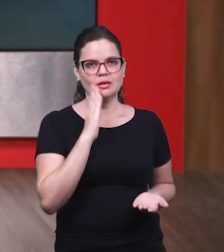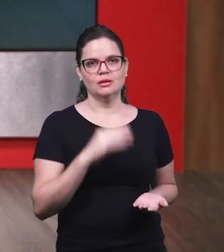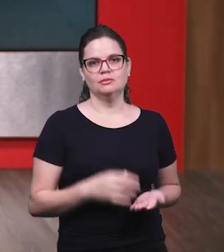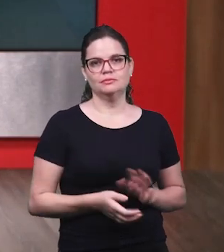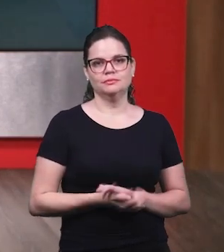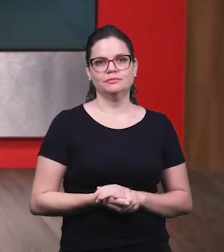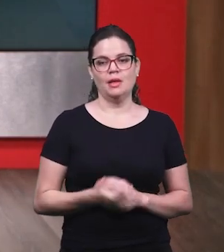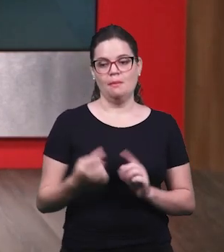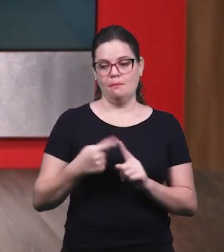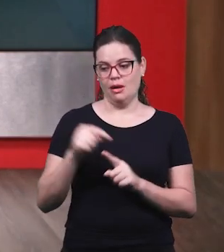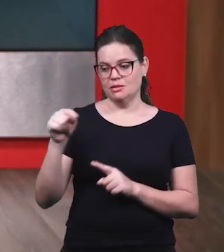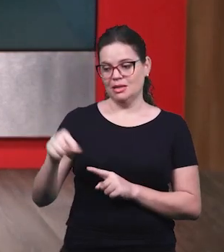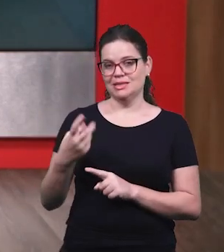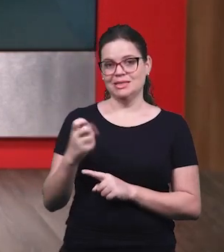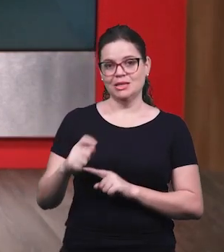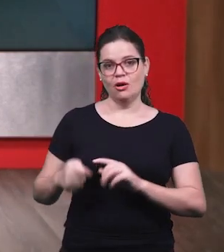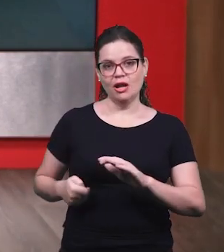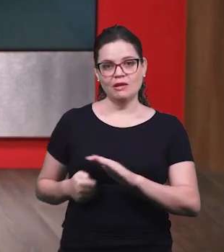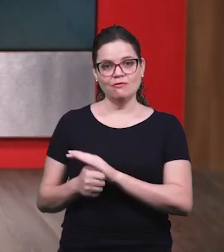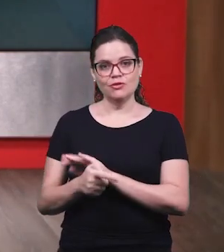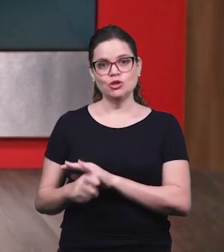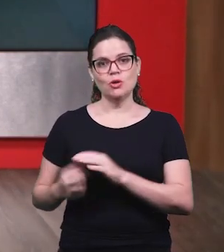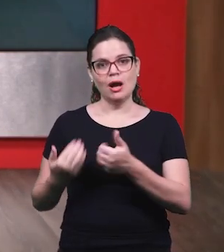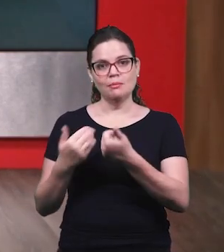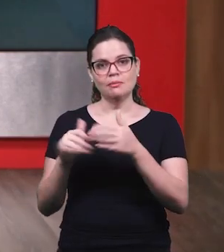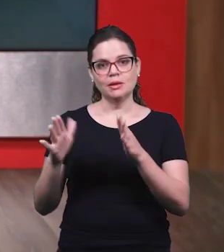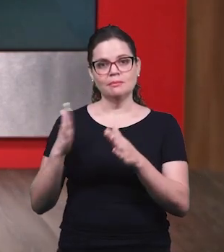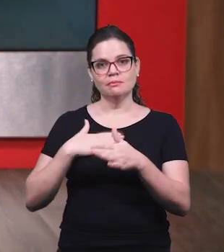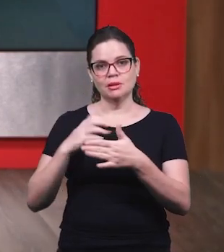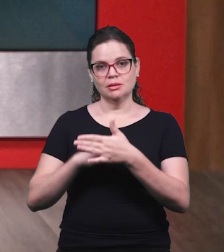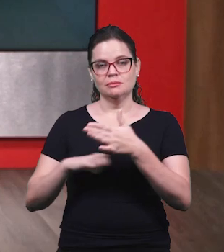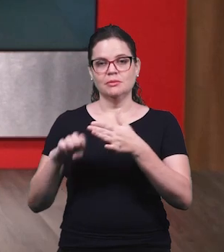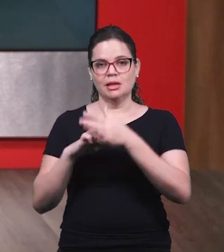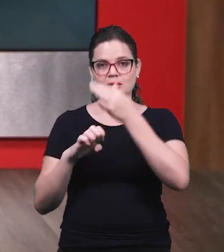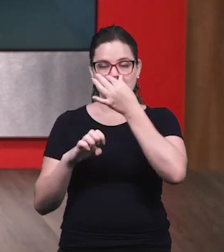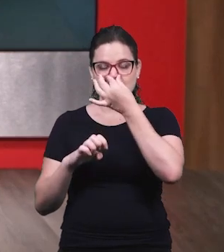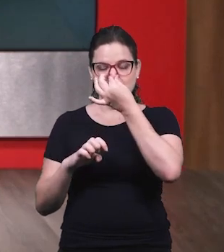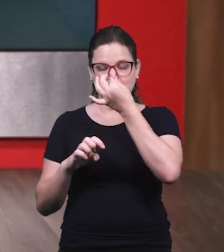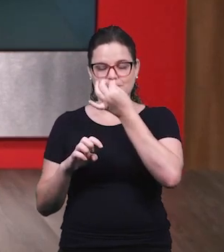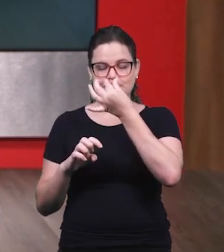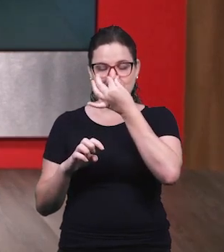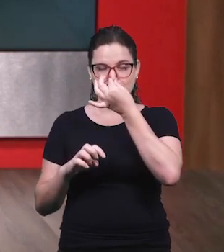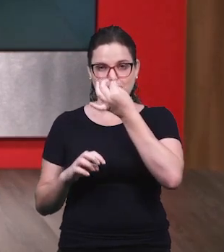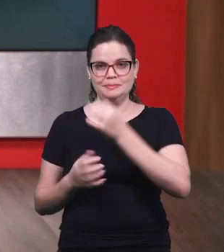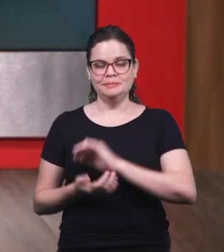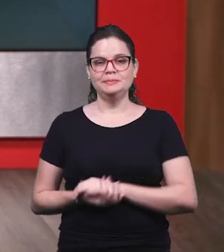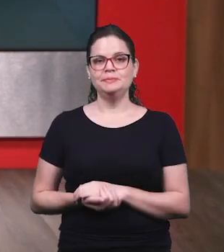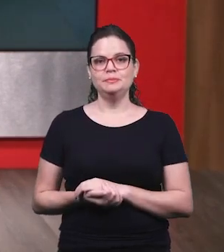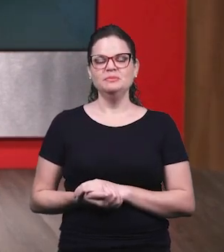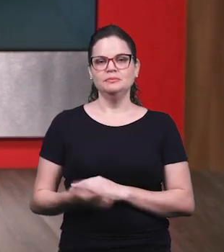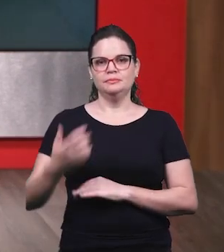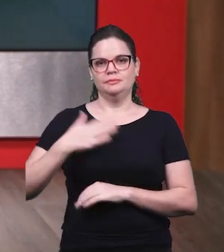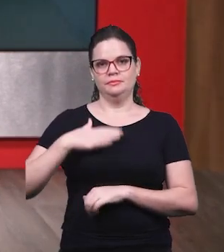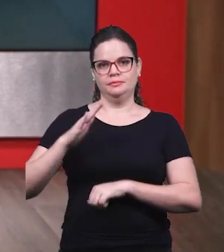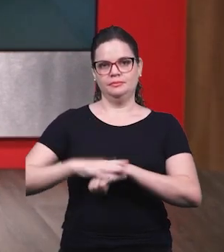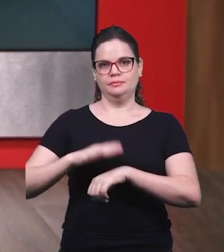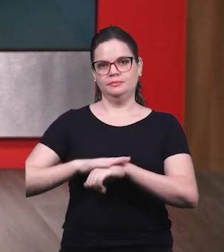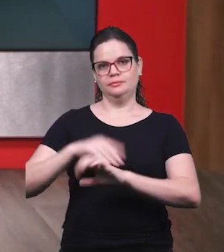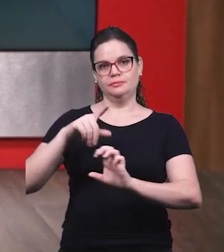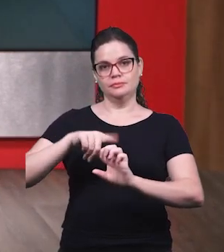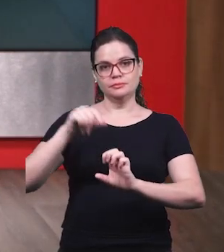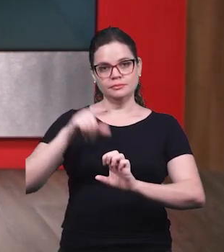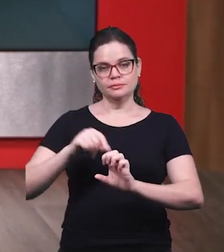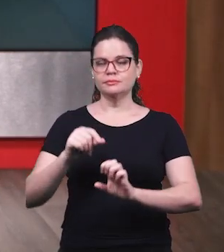Mas, quando você faz a aplicação numa empresa, num empreendimento